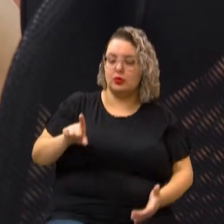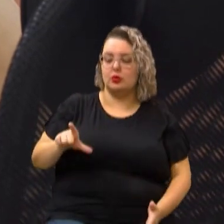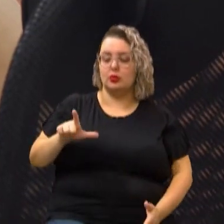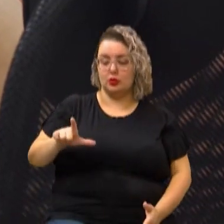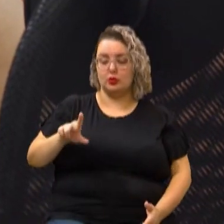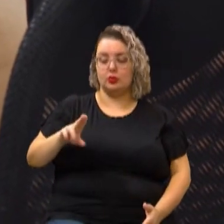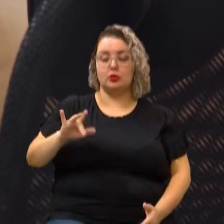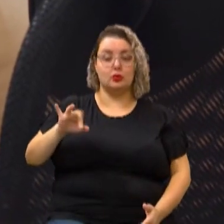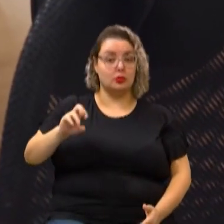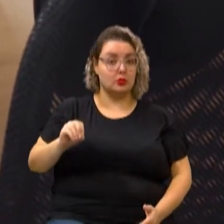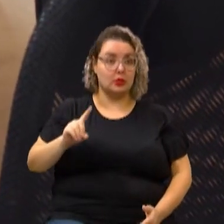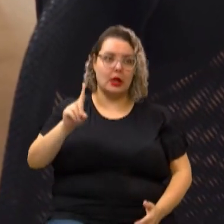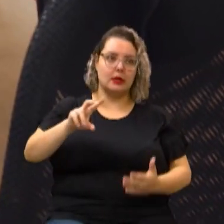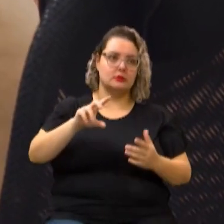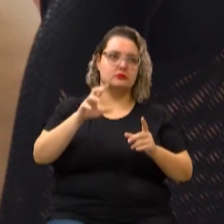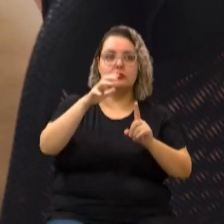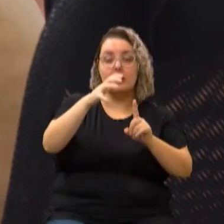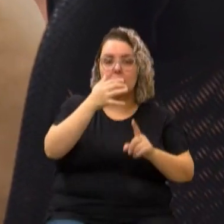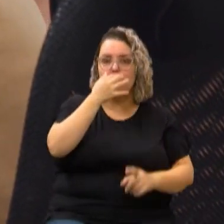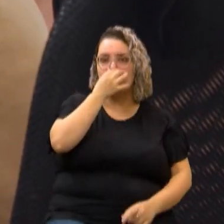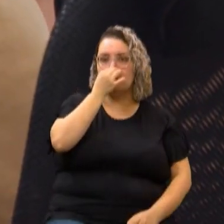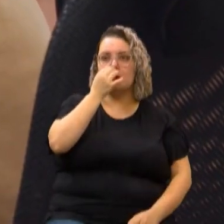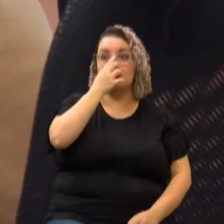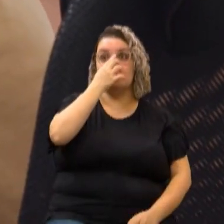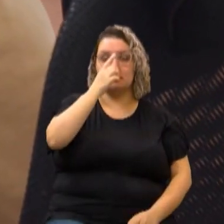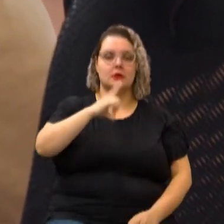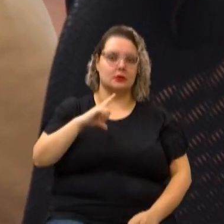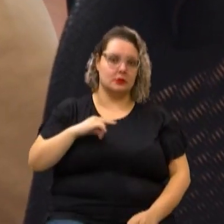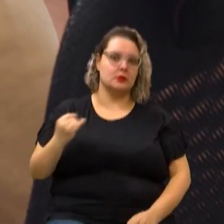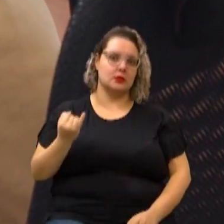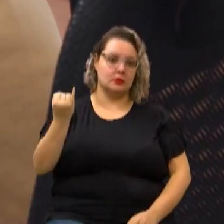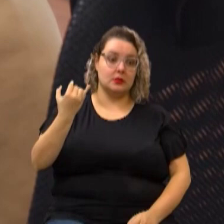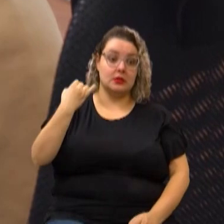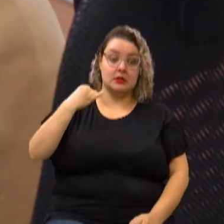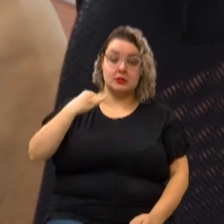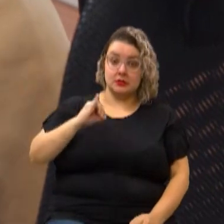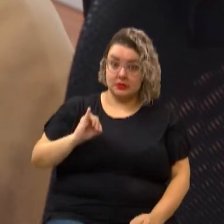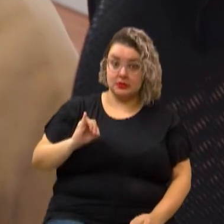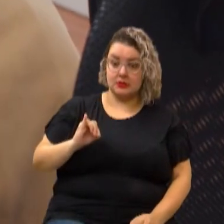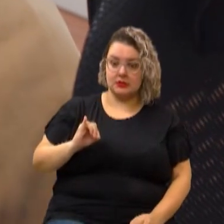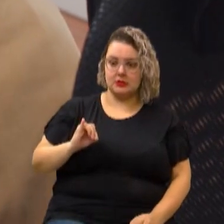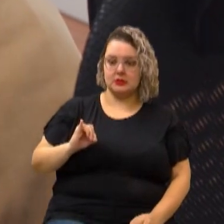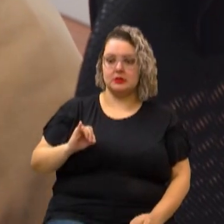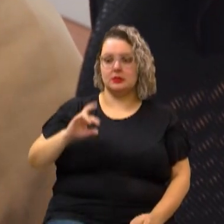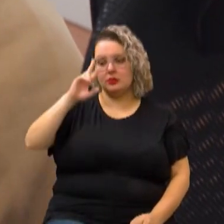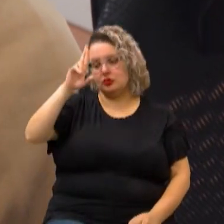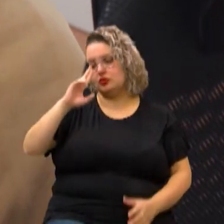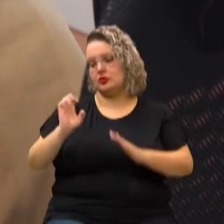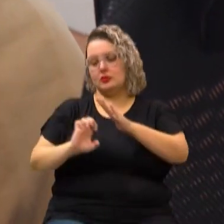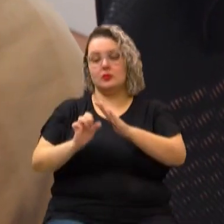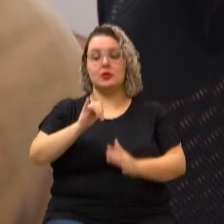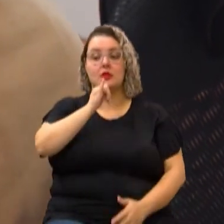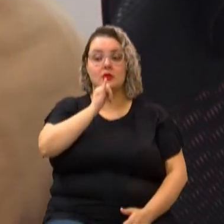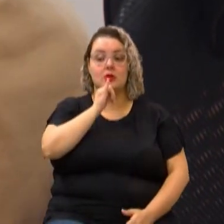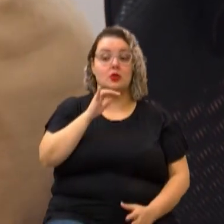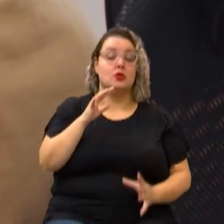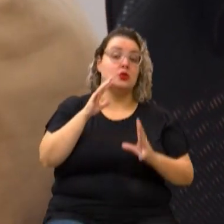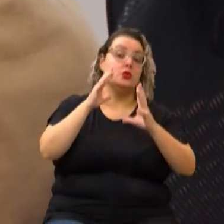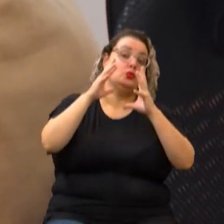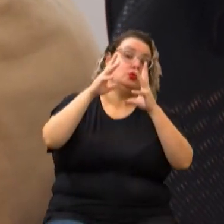do aumento de mão de obra. Então a gente tem a inflação por aumento de mão de obra. A gente tem